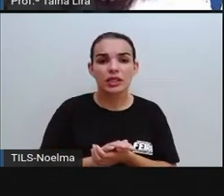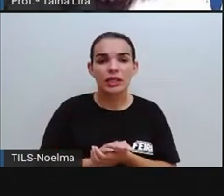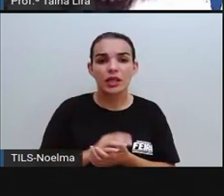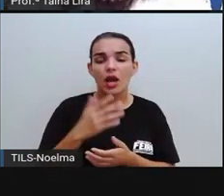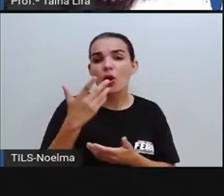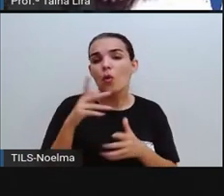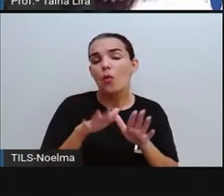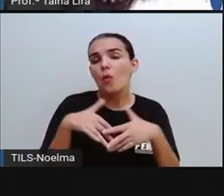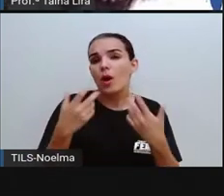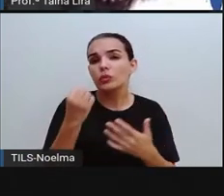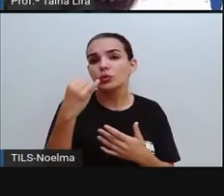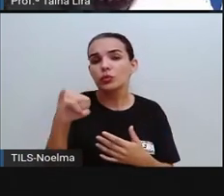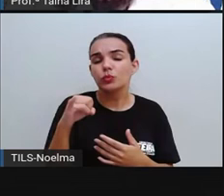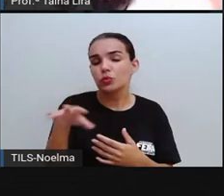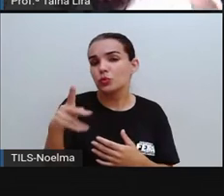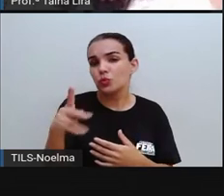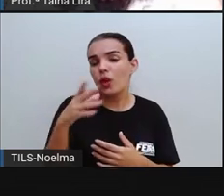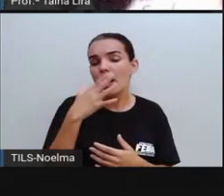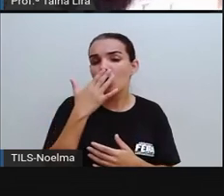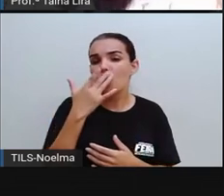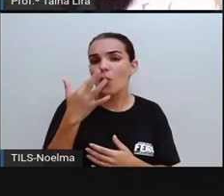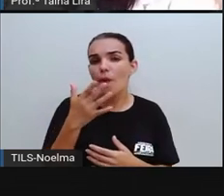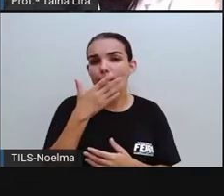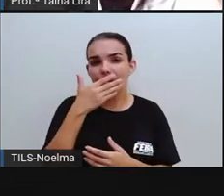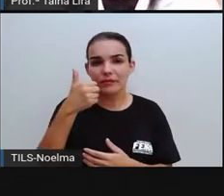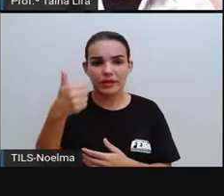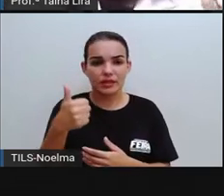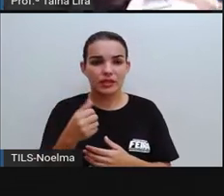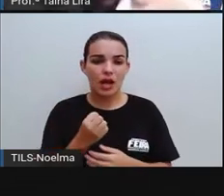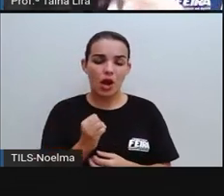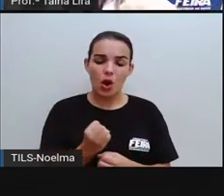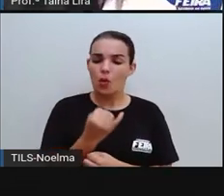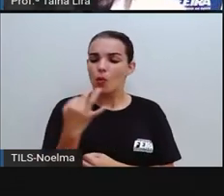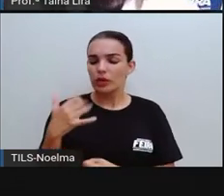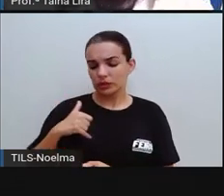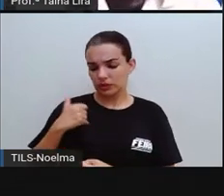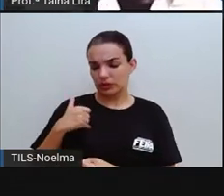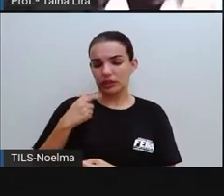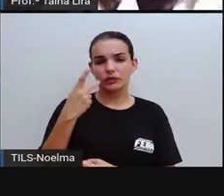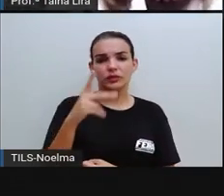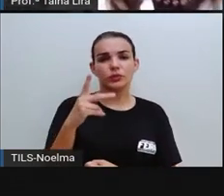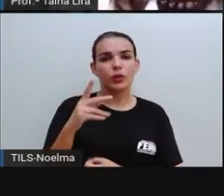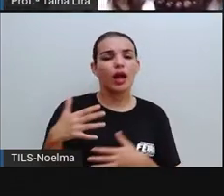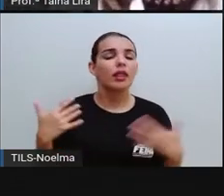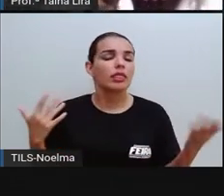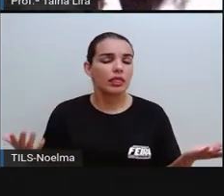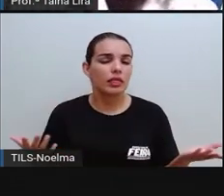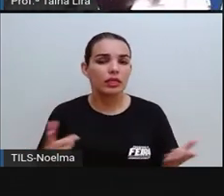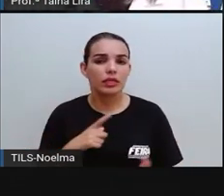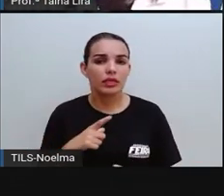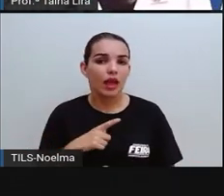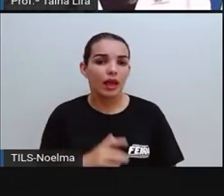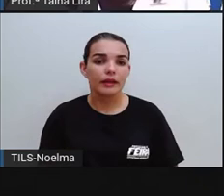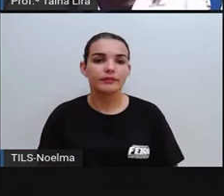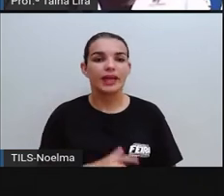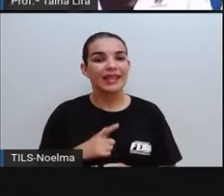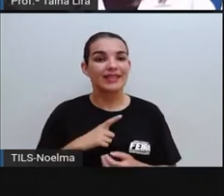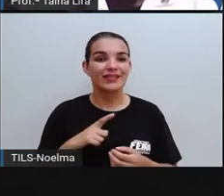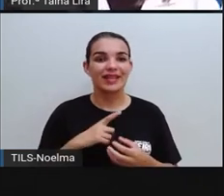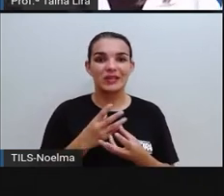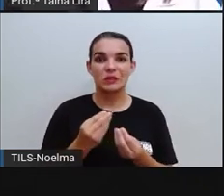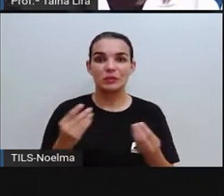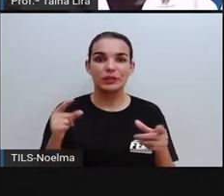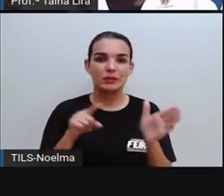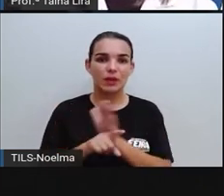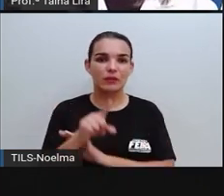sua cor preferida? Quantos anos você tem? Então, são perguntas aí que vocês podem, né, estar fazendo, certo?